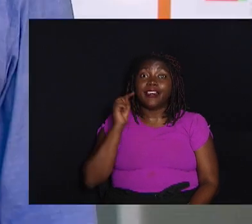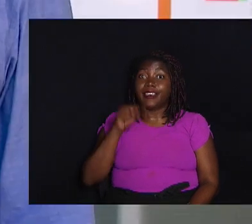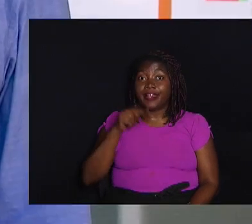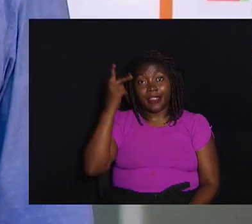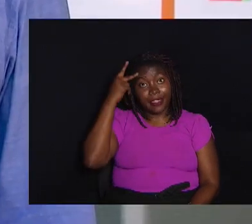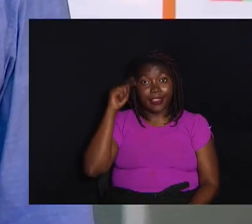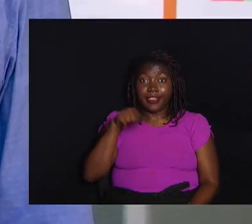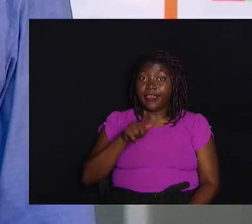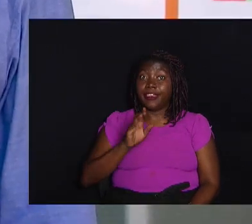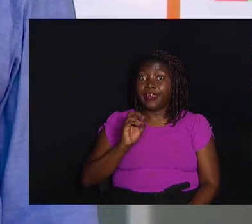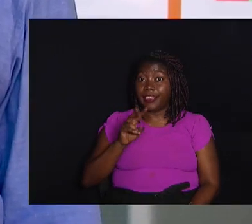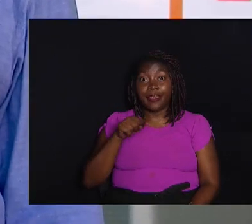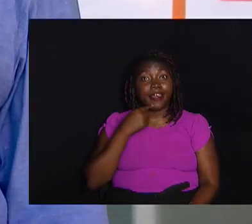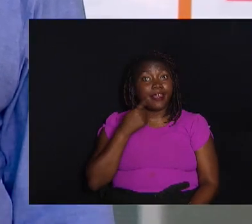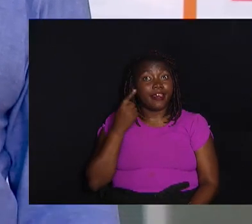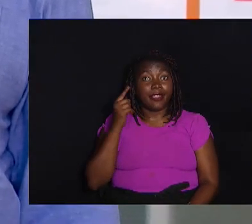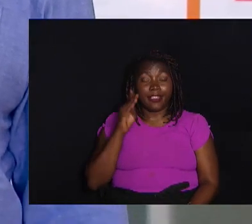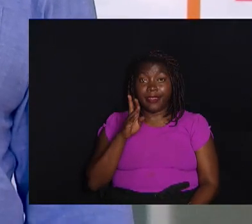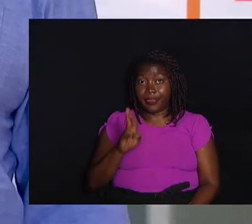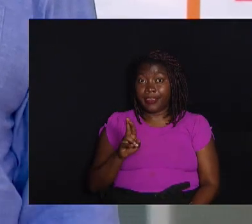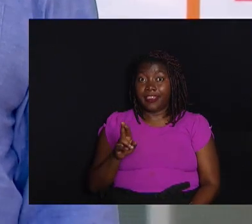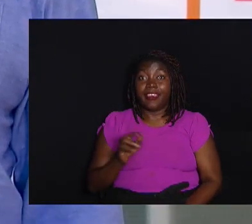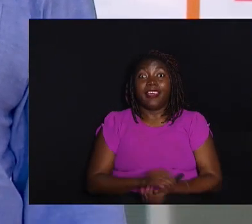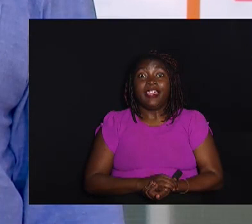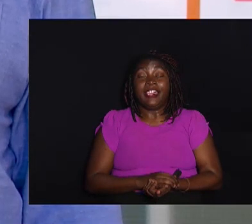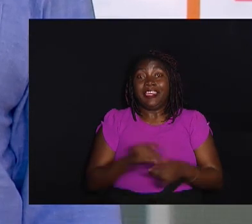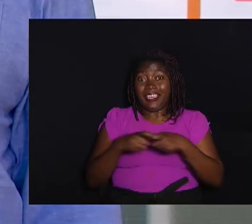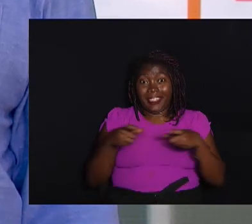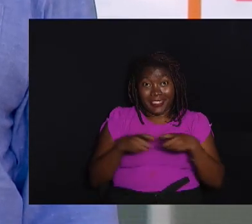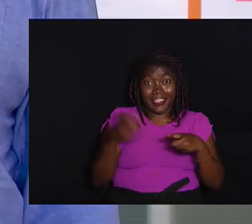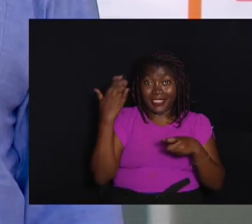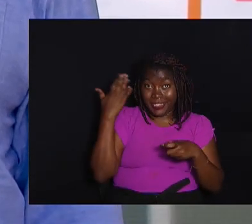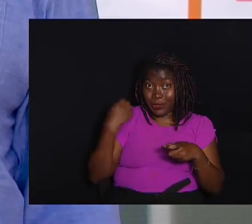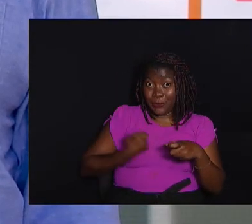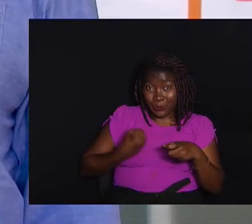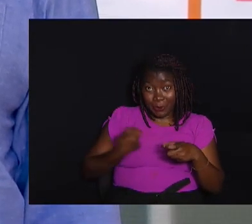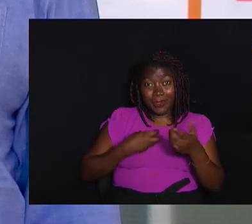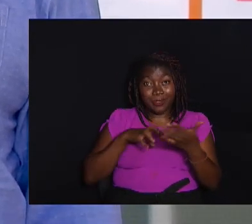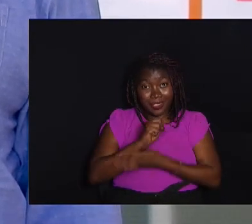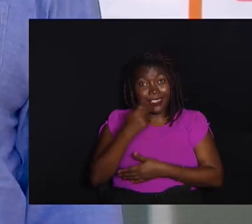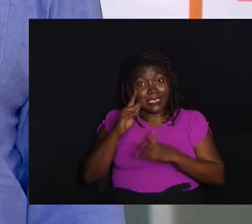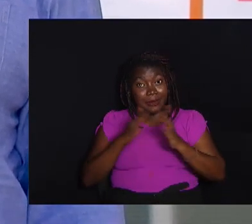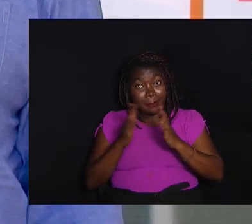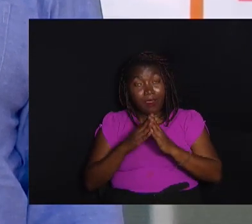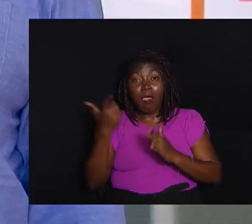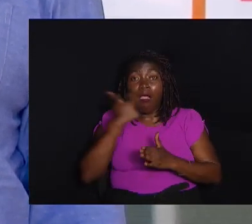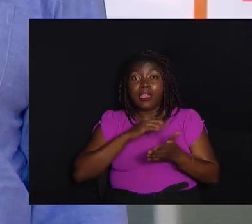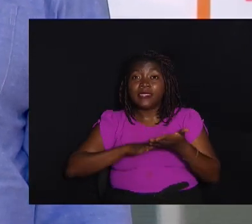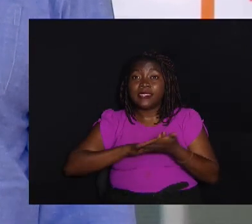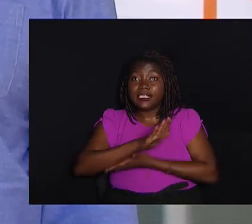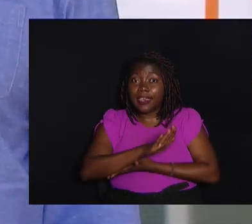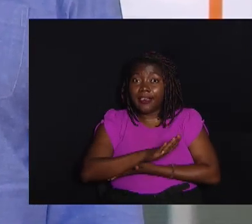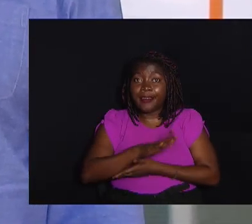iptu.campinas.sp.gov.br. Nesse site, você, com um carnê antigo que tenha o número de inscrição do seu imóvel, você consegue imprimir o carnê